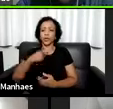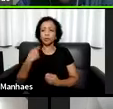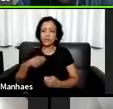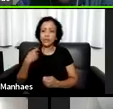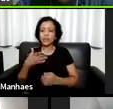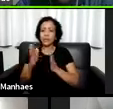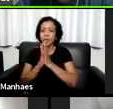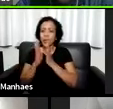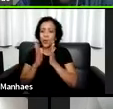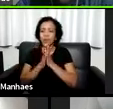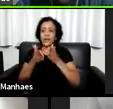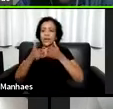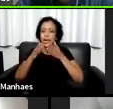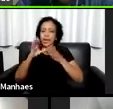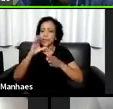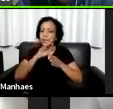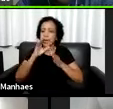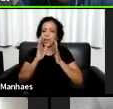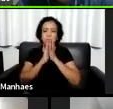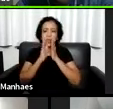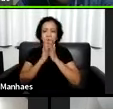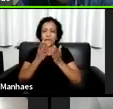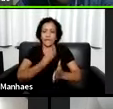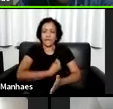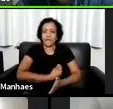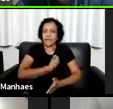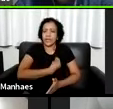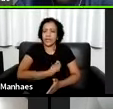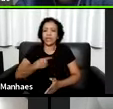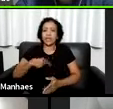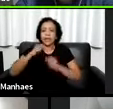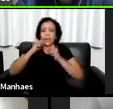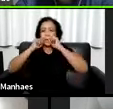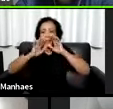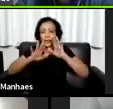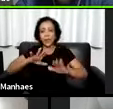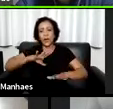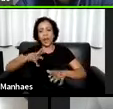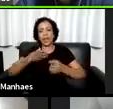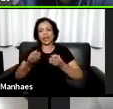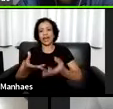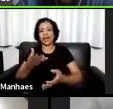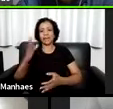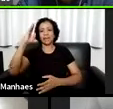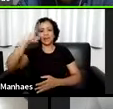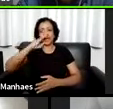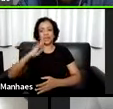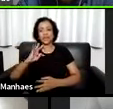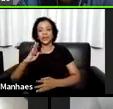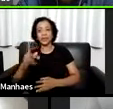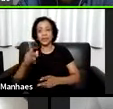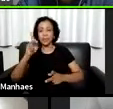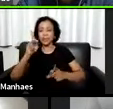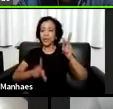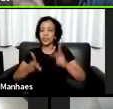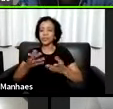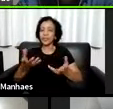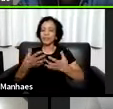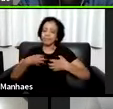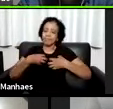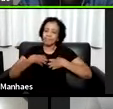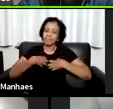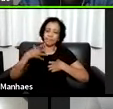homem de Deus, como irmão, sempre tem uma palavra abençoada para nos encorajar, encorajar o Brasil todo, o povo de Deus, sendo encorajado com a sua palavra,